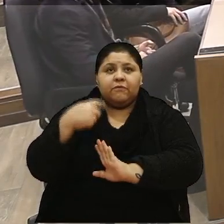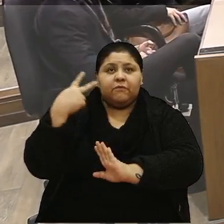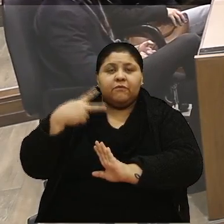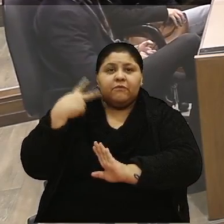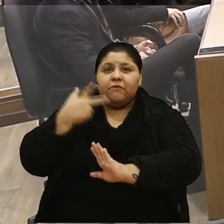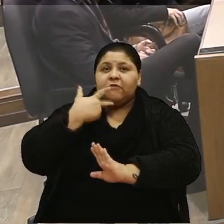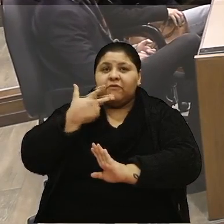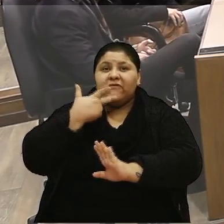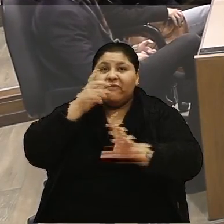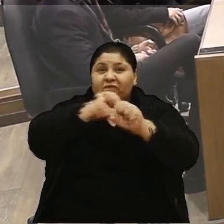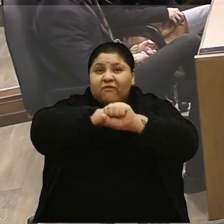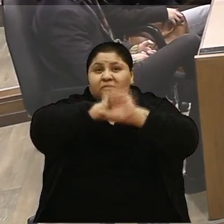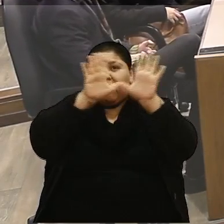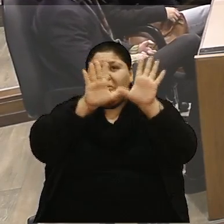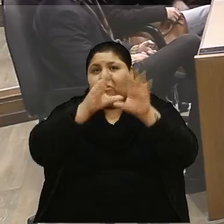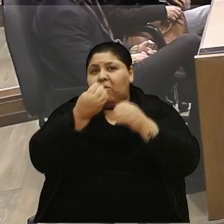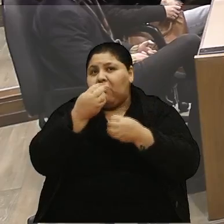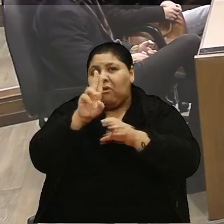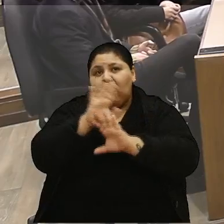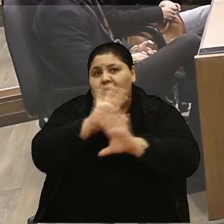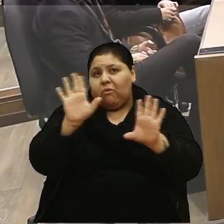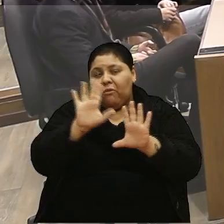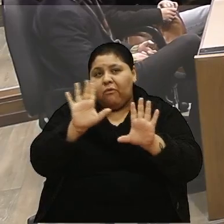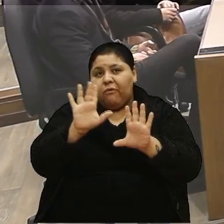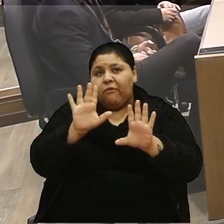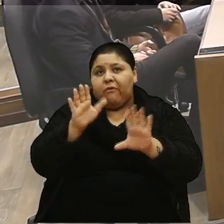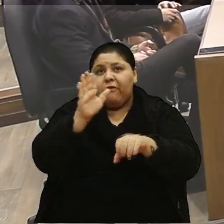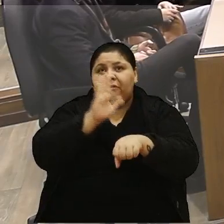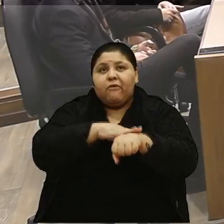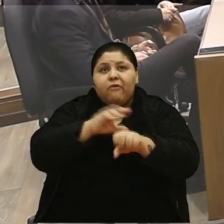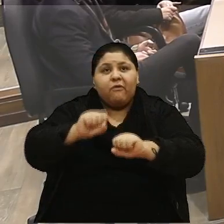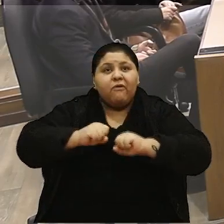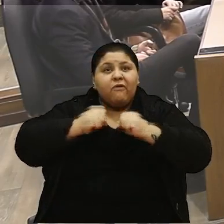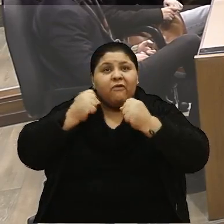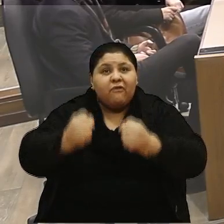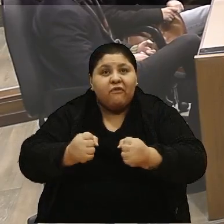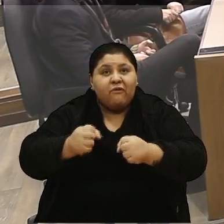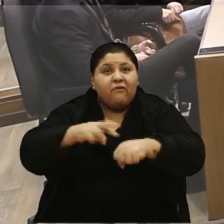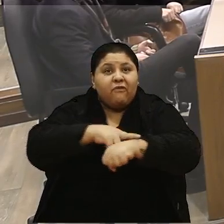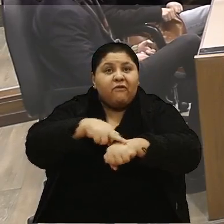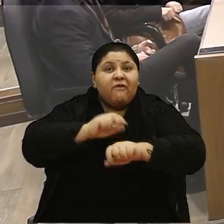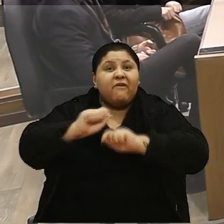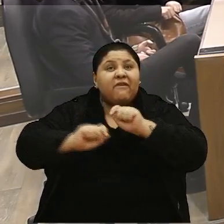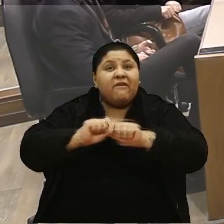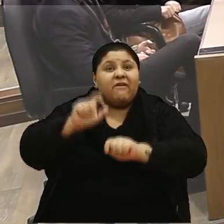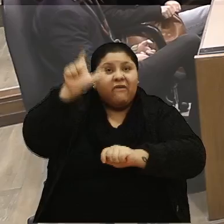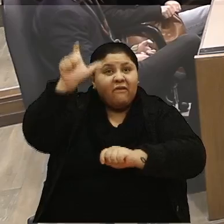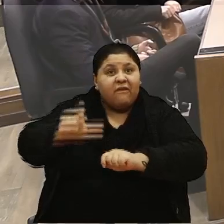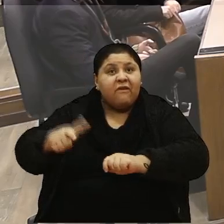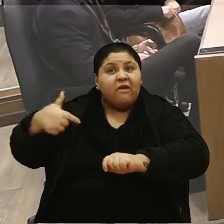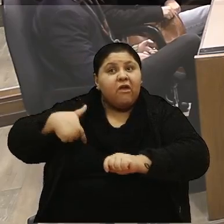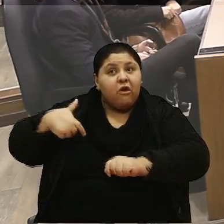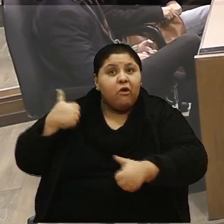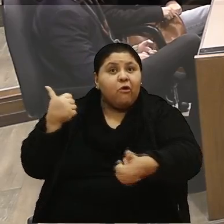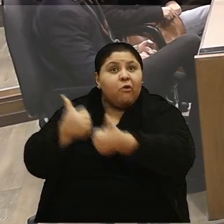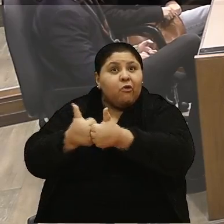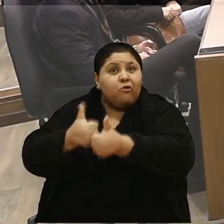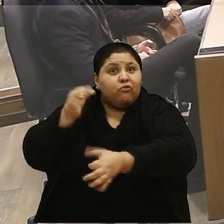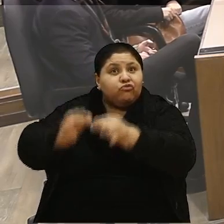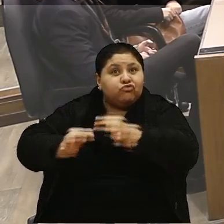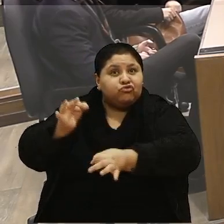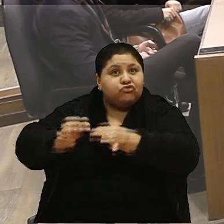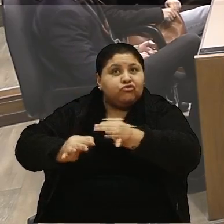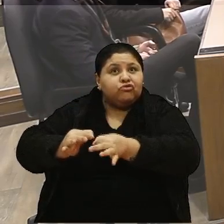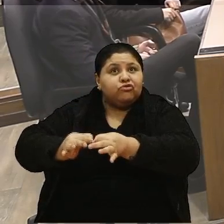favor, esclareça ou suprima, então, a expressão quando foi o momento que nós defendemos racismo. E diga quem o fez, porque eu entrarei junto com ela na justiça,